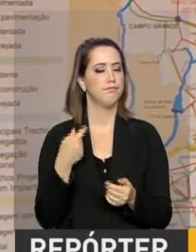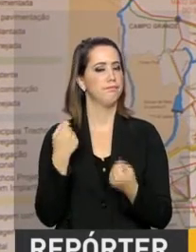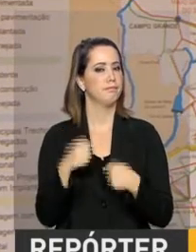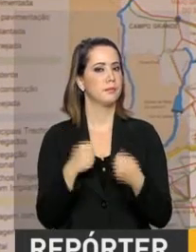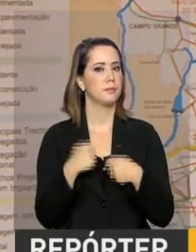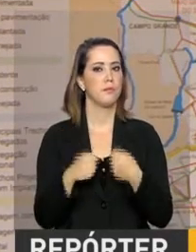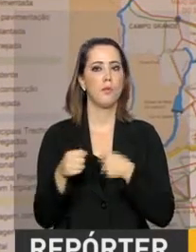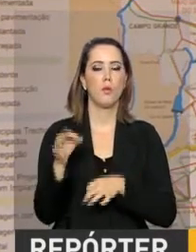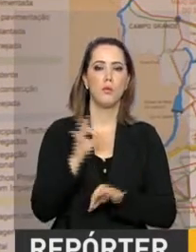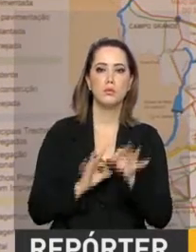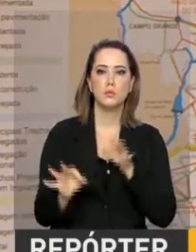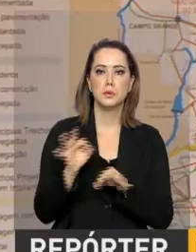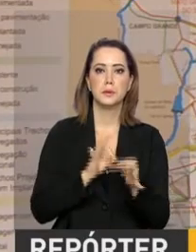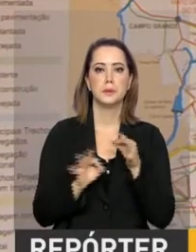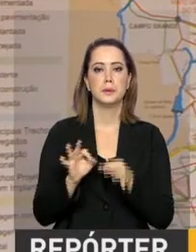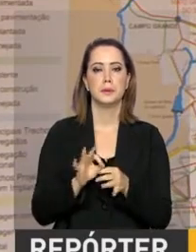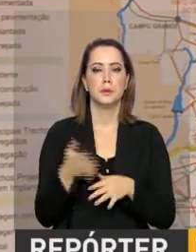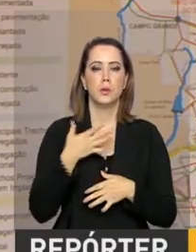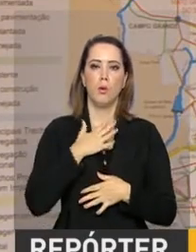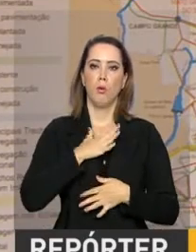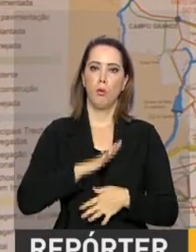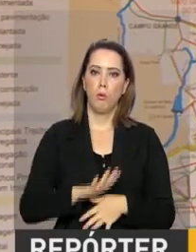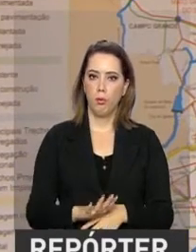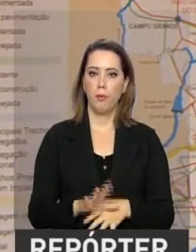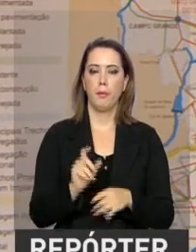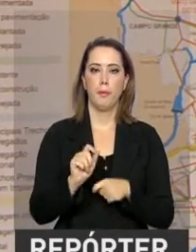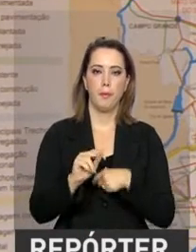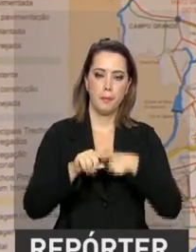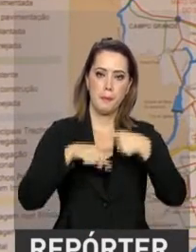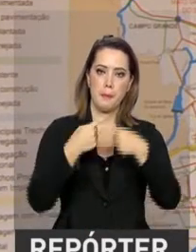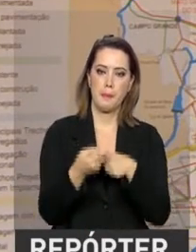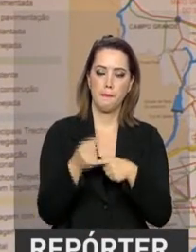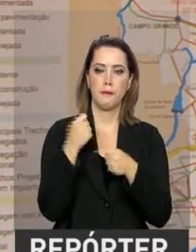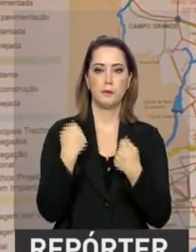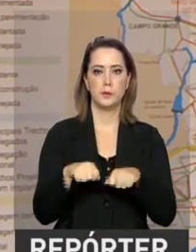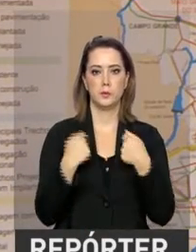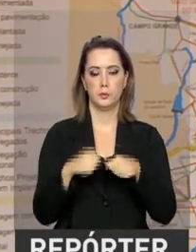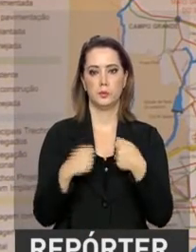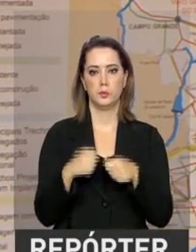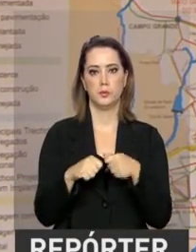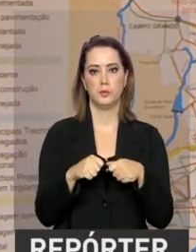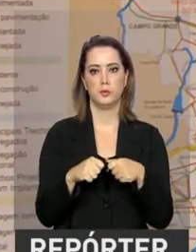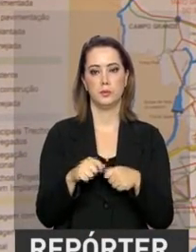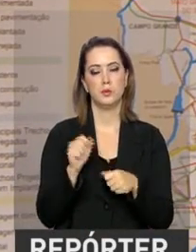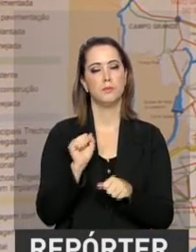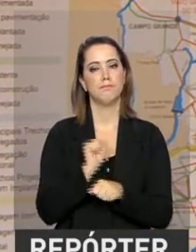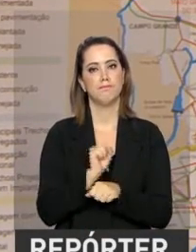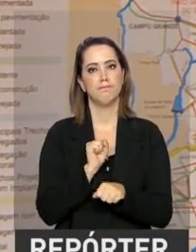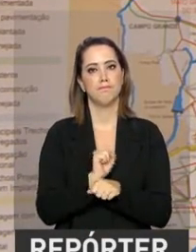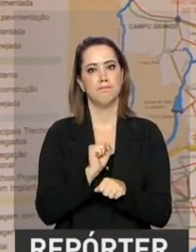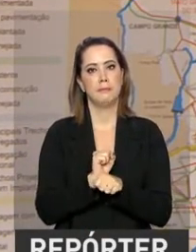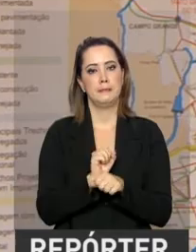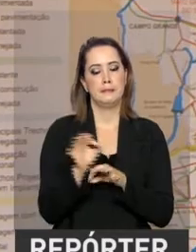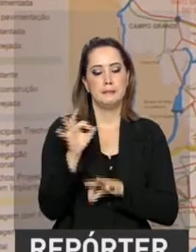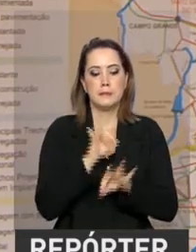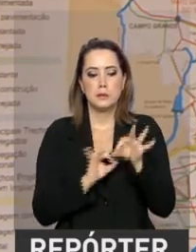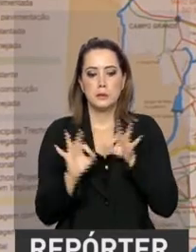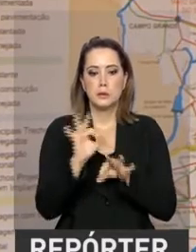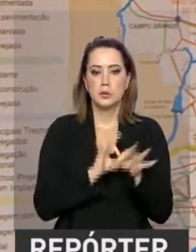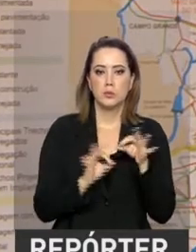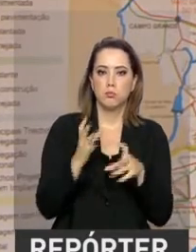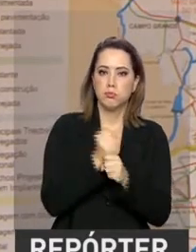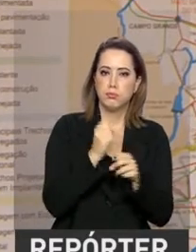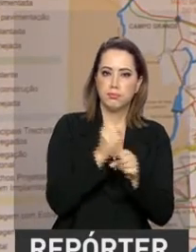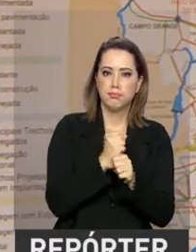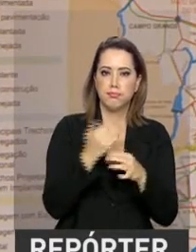dando um fôlego para aqueles que precisam de dar uma paradinha é conseguir deixar